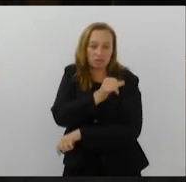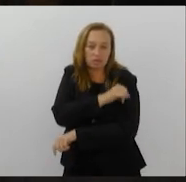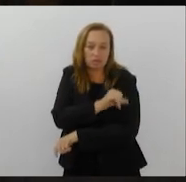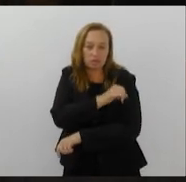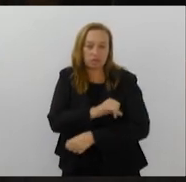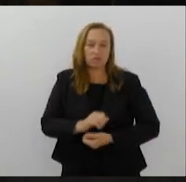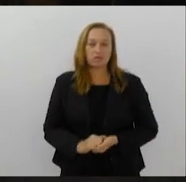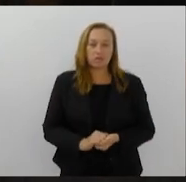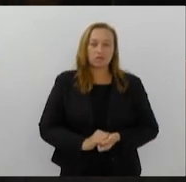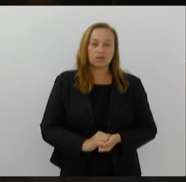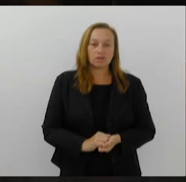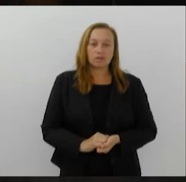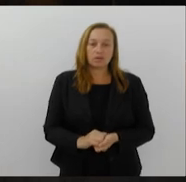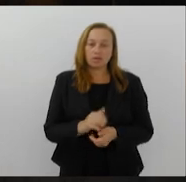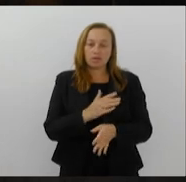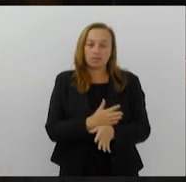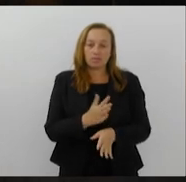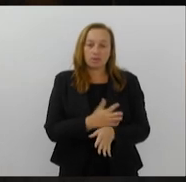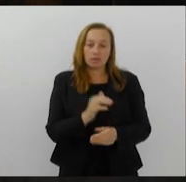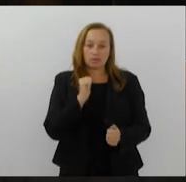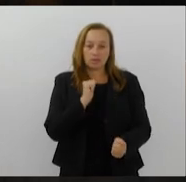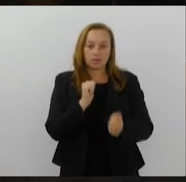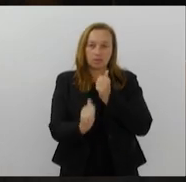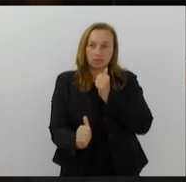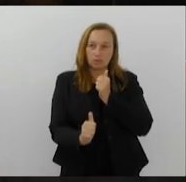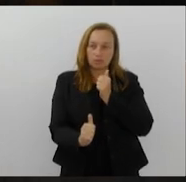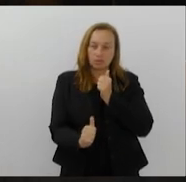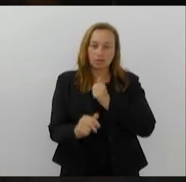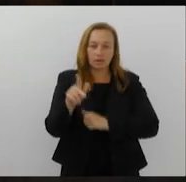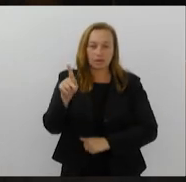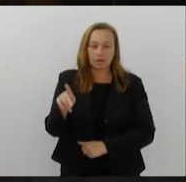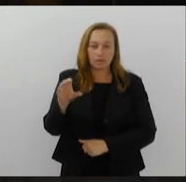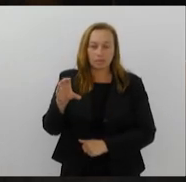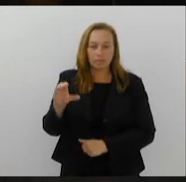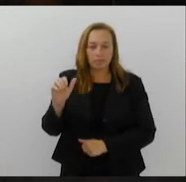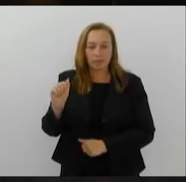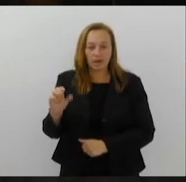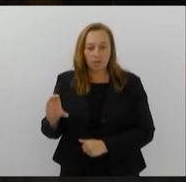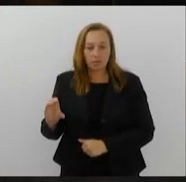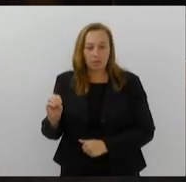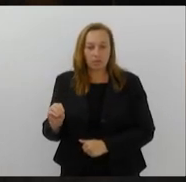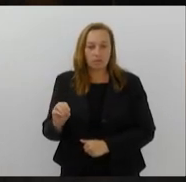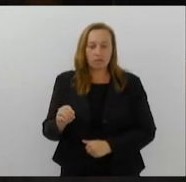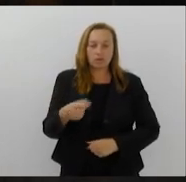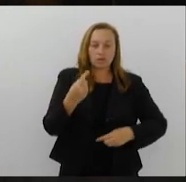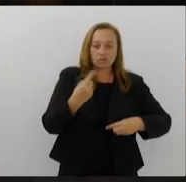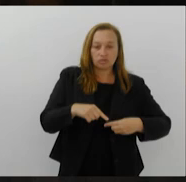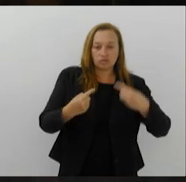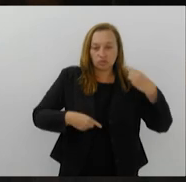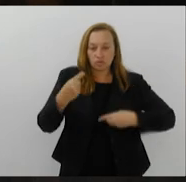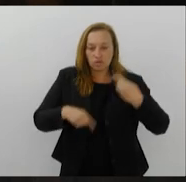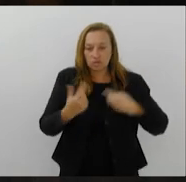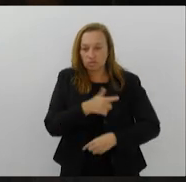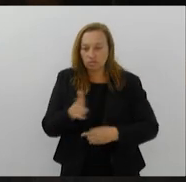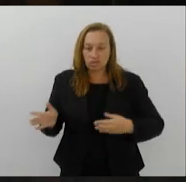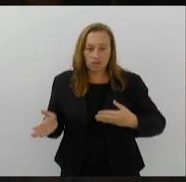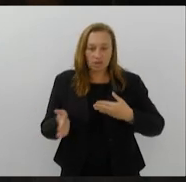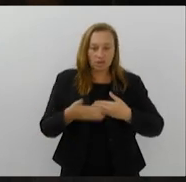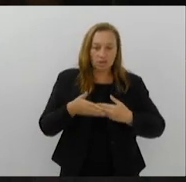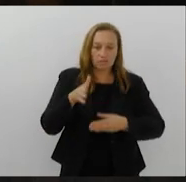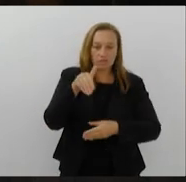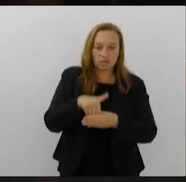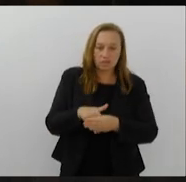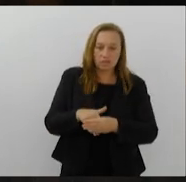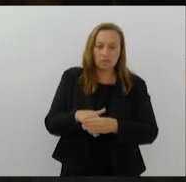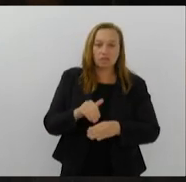Janeiro a prática esportiva parkour. Em discussão, não havendo quem queira discutir, encerrada a discussão.